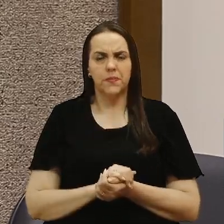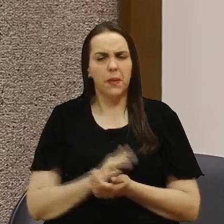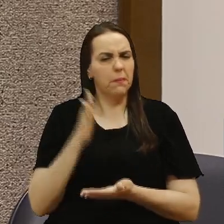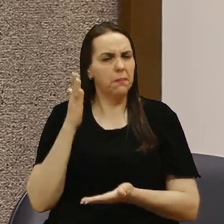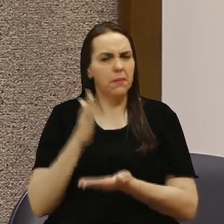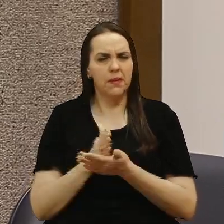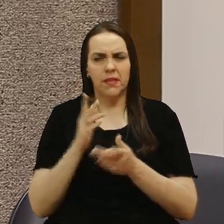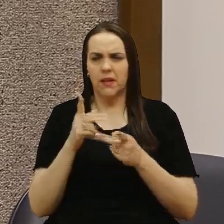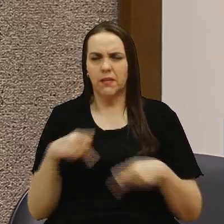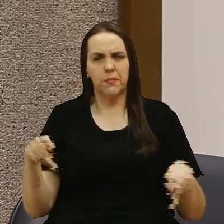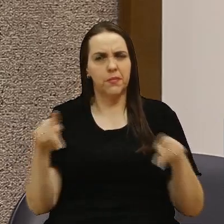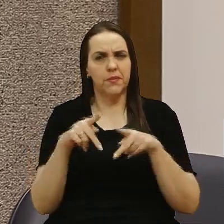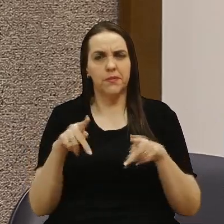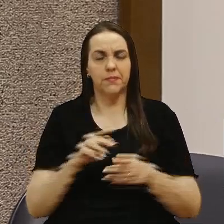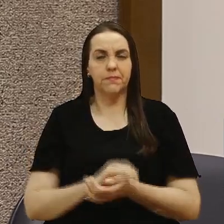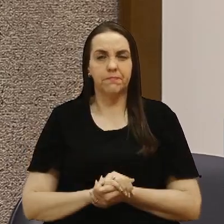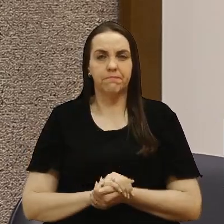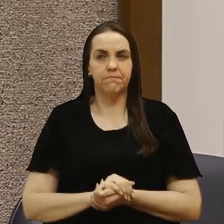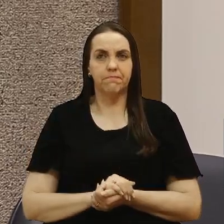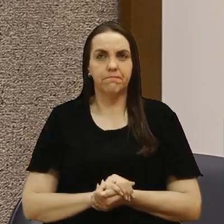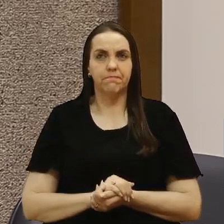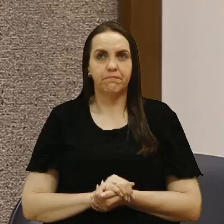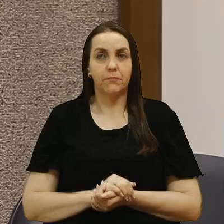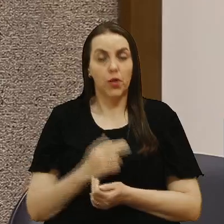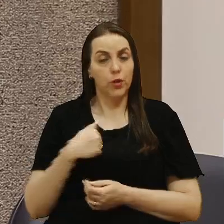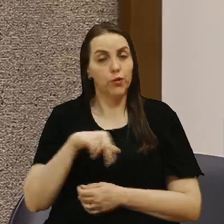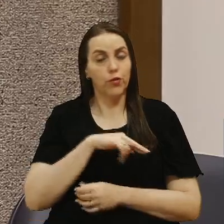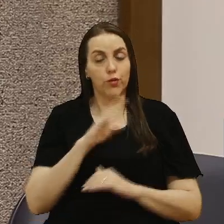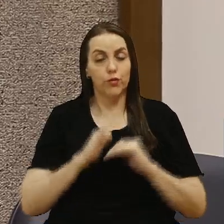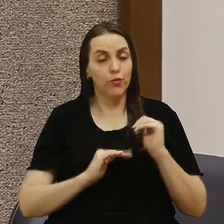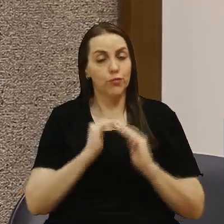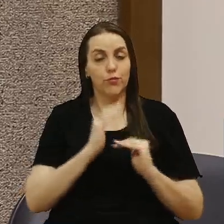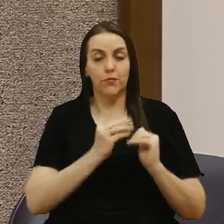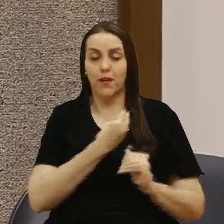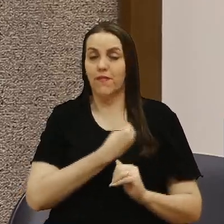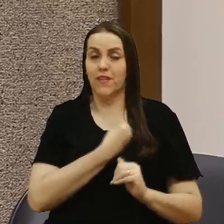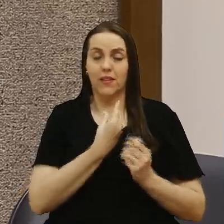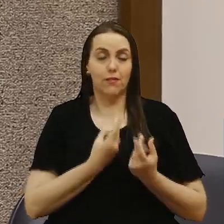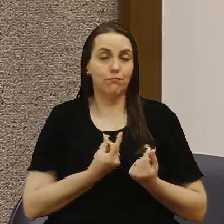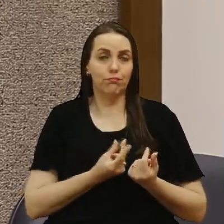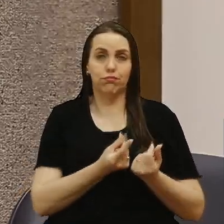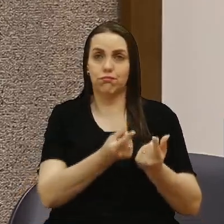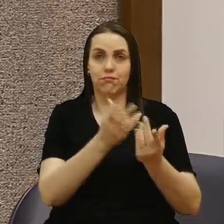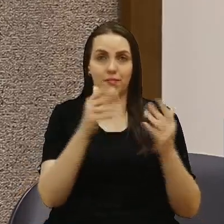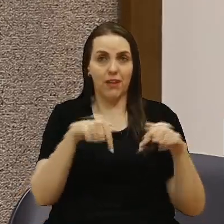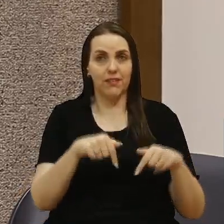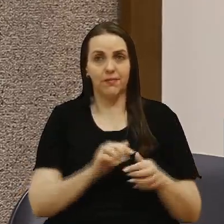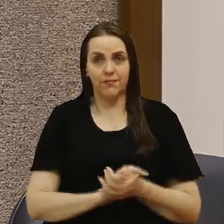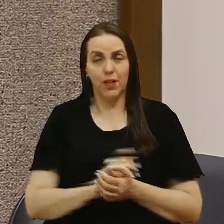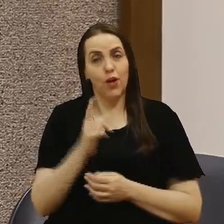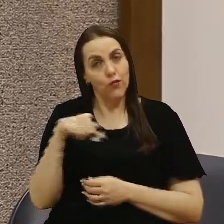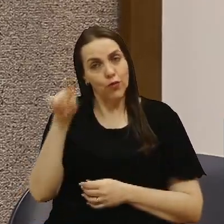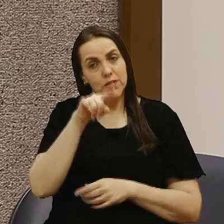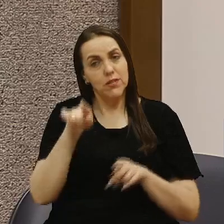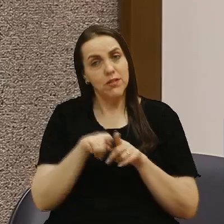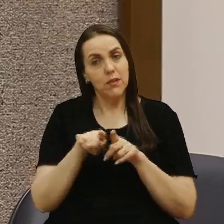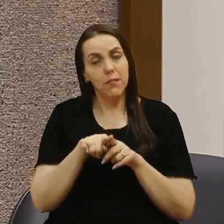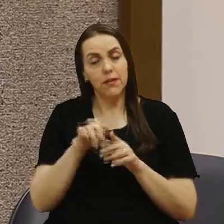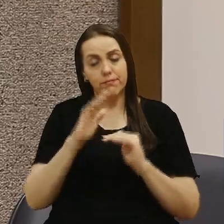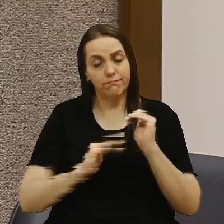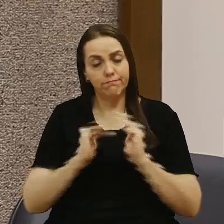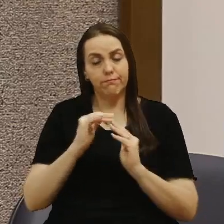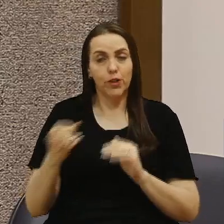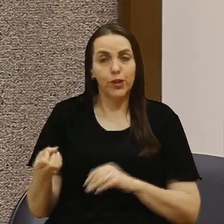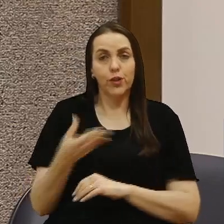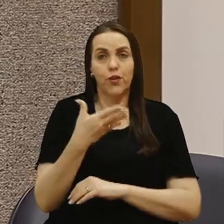população. E nós construímos uma vida aqui. E vocês estão construindo uma nova vida aqui.